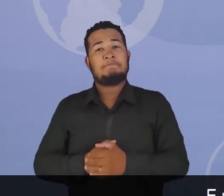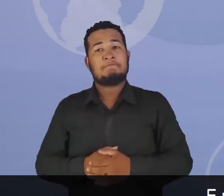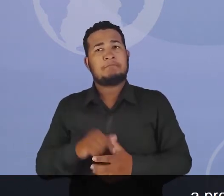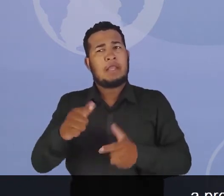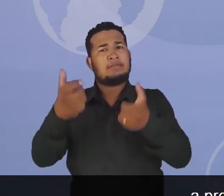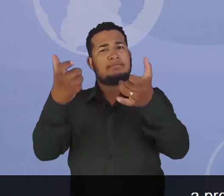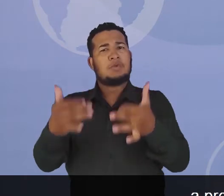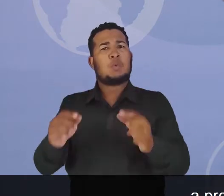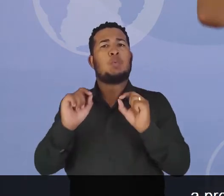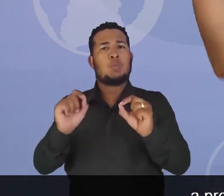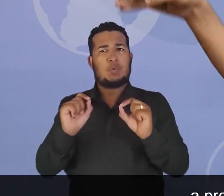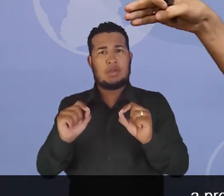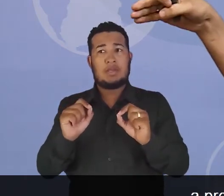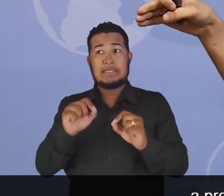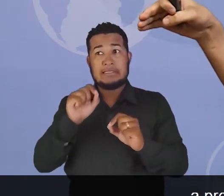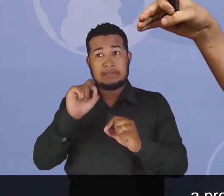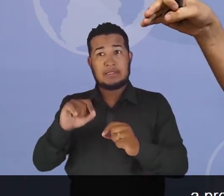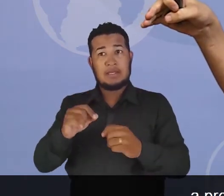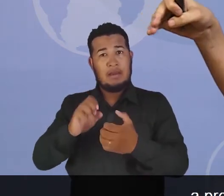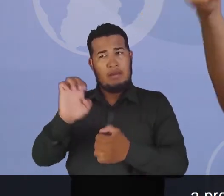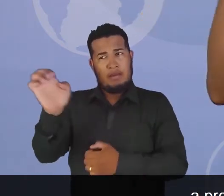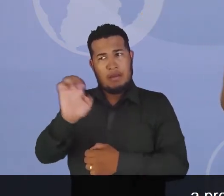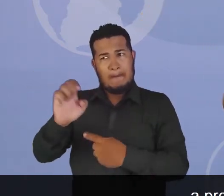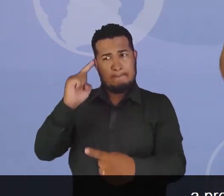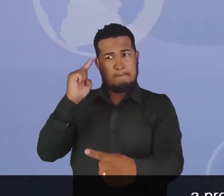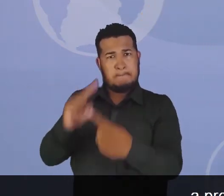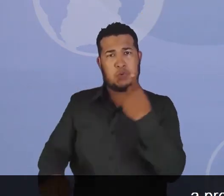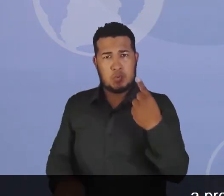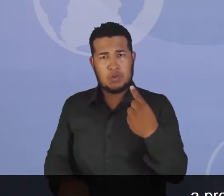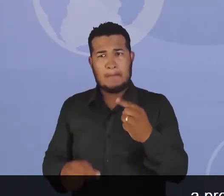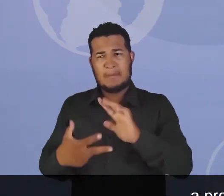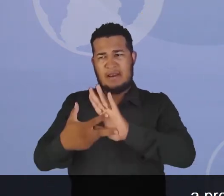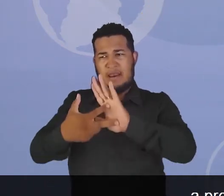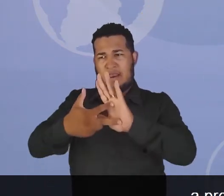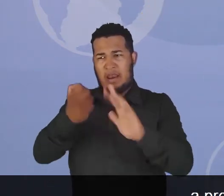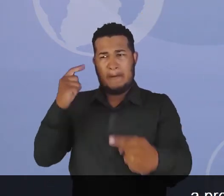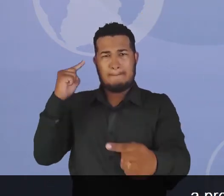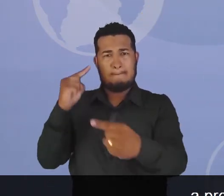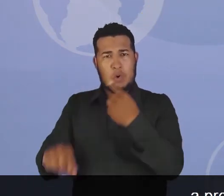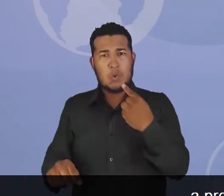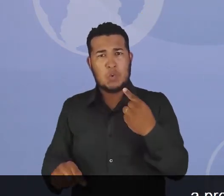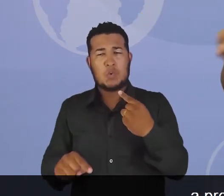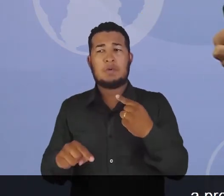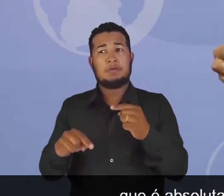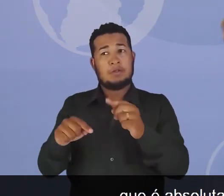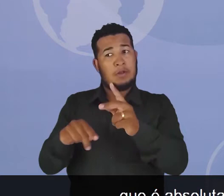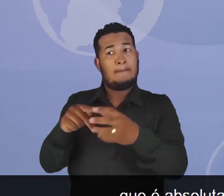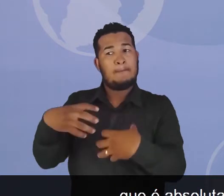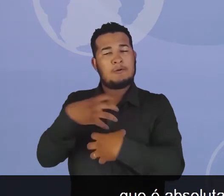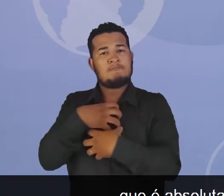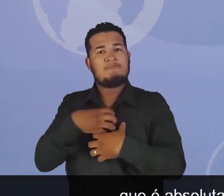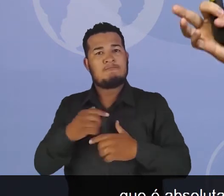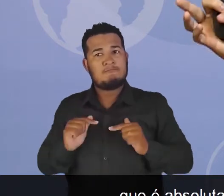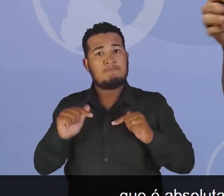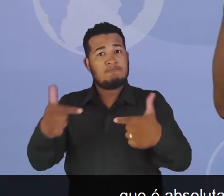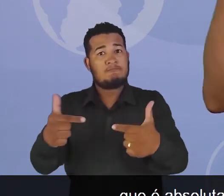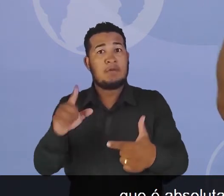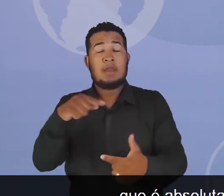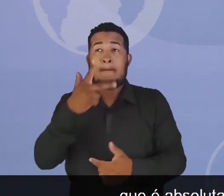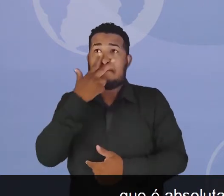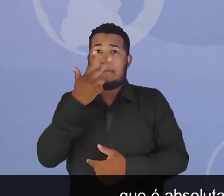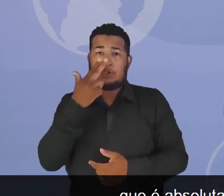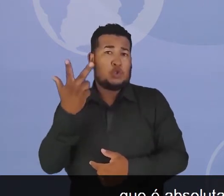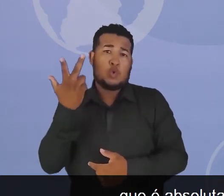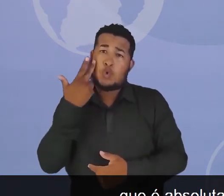que a proibição da homossexualidade, a criminalização desse ato que é absolutamente comum,